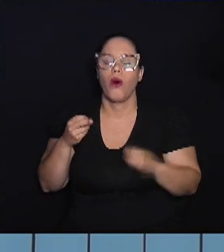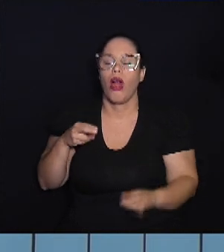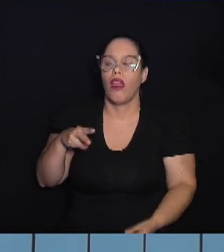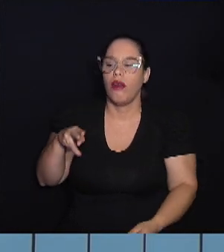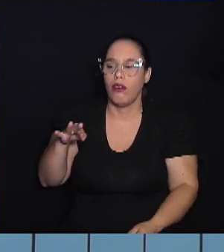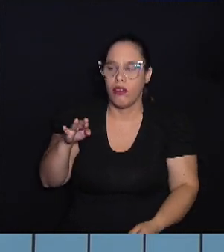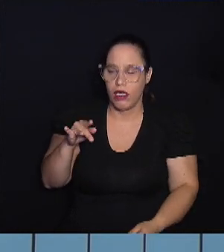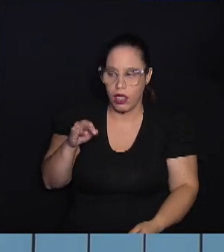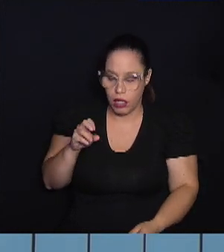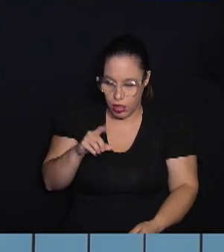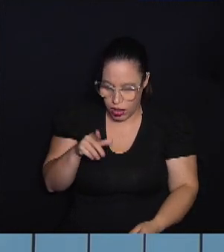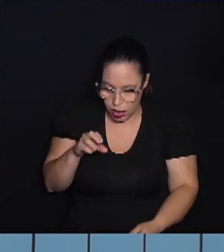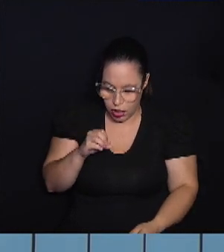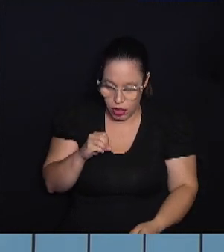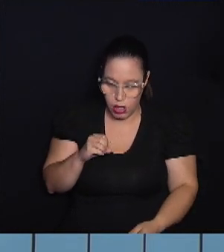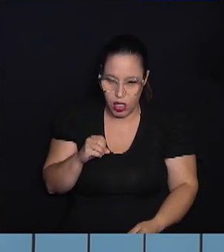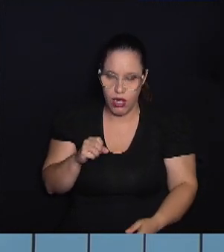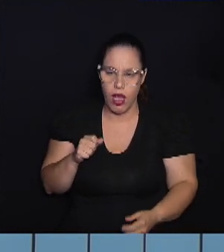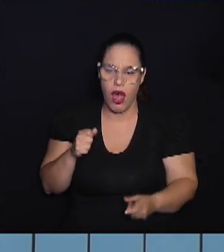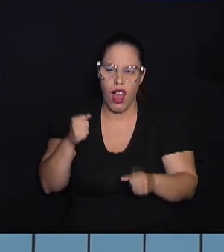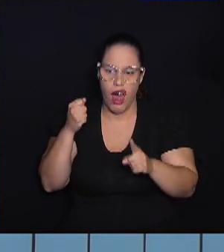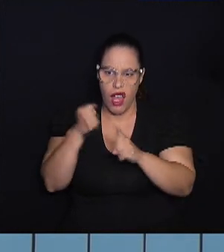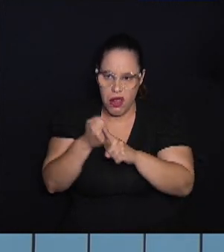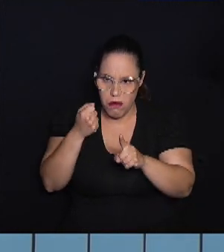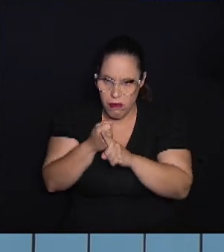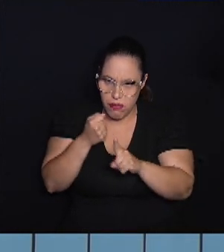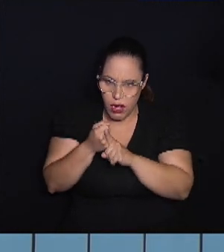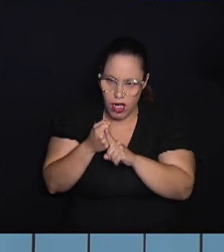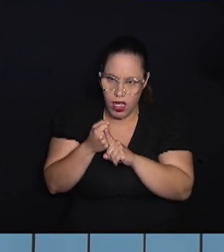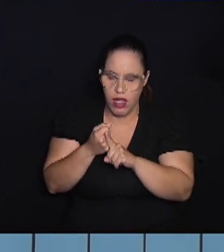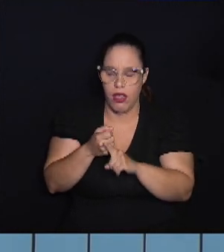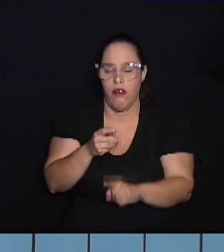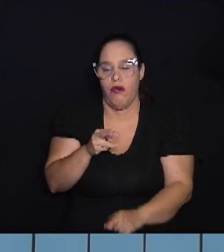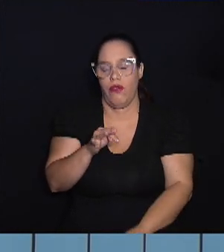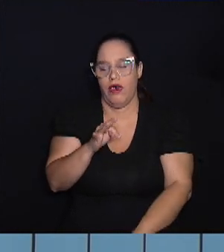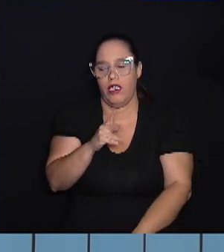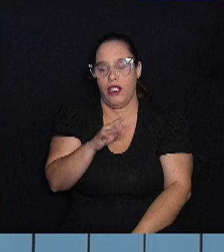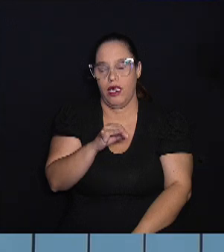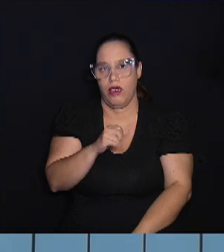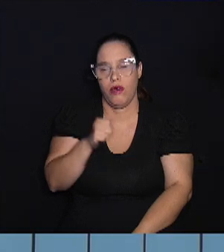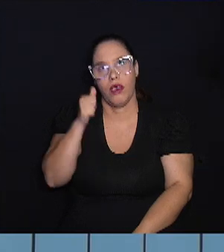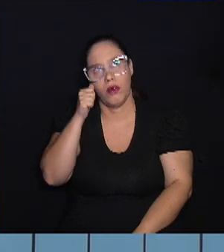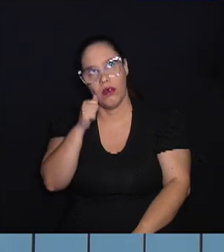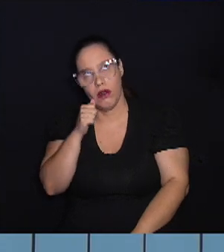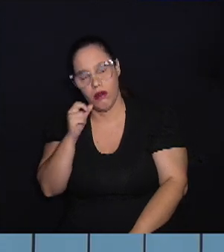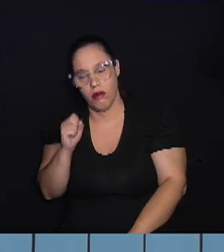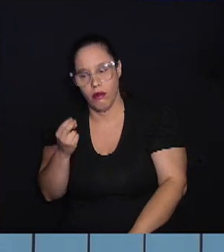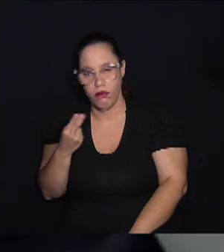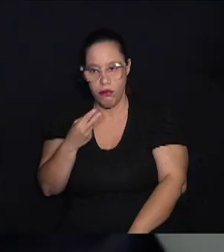ela afeta a fertilidade, tanto para homens quanto para as mulheres.